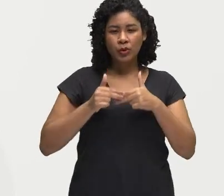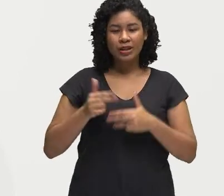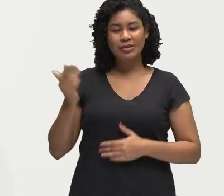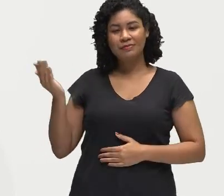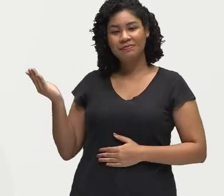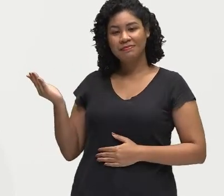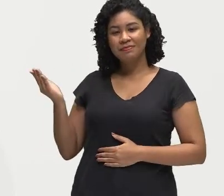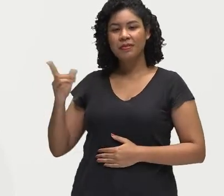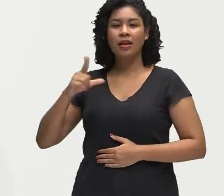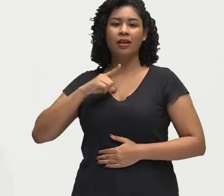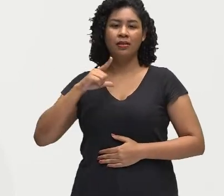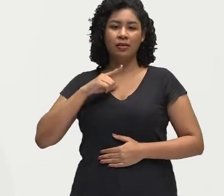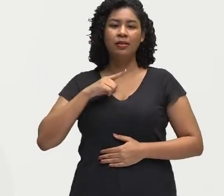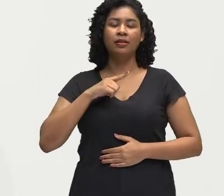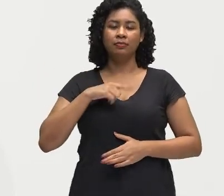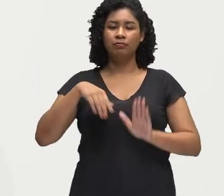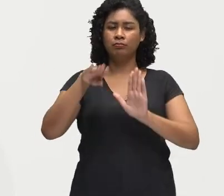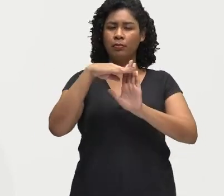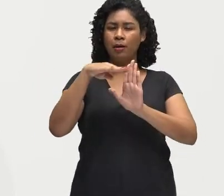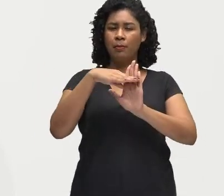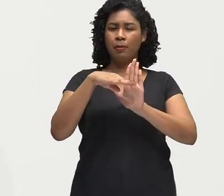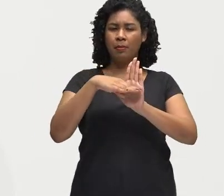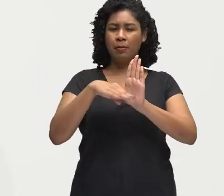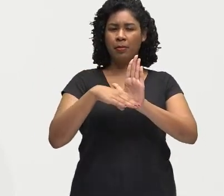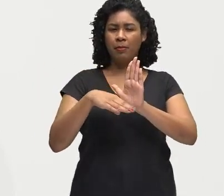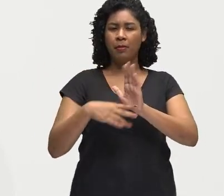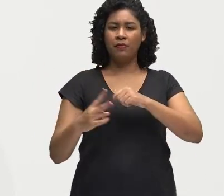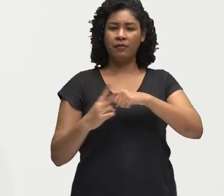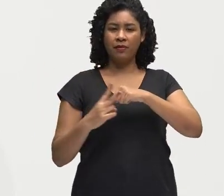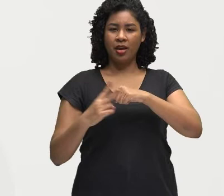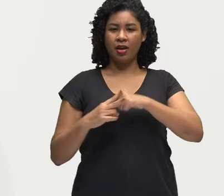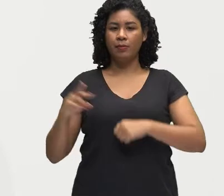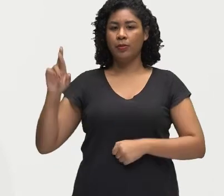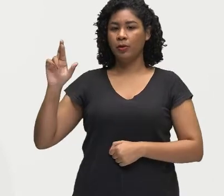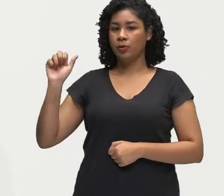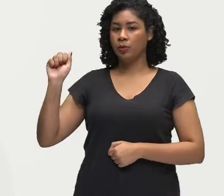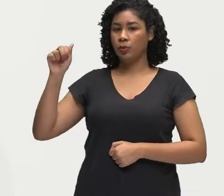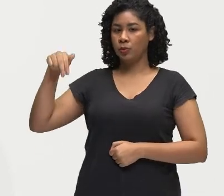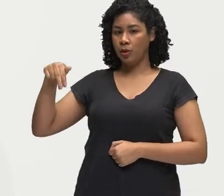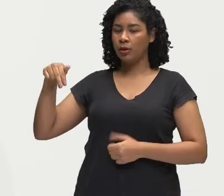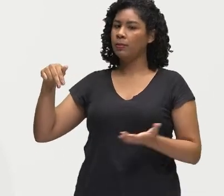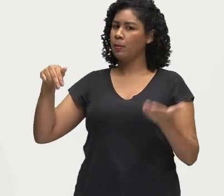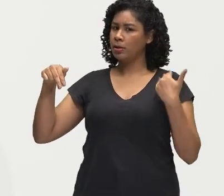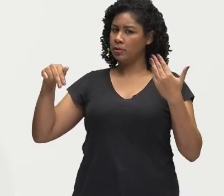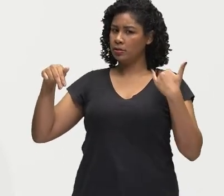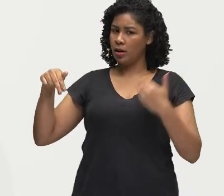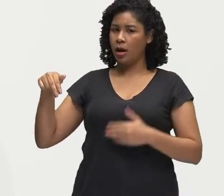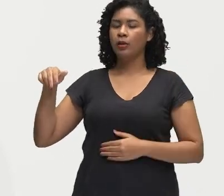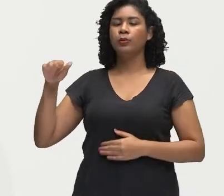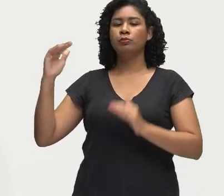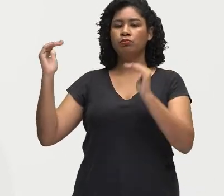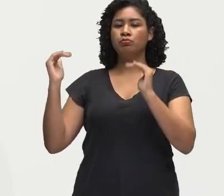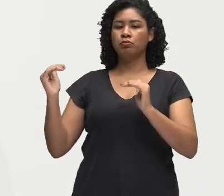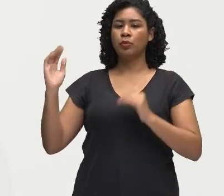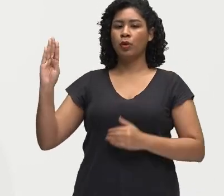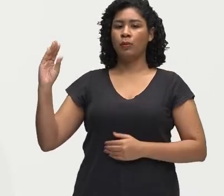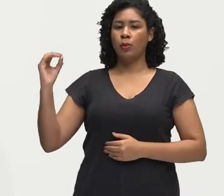o verbo ran, passado, bought, né, verbo comprar no